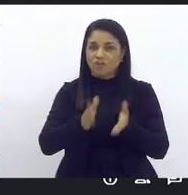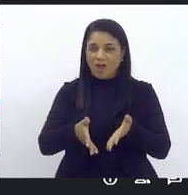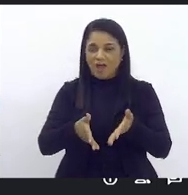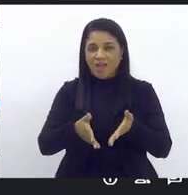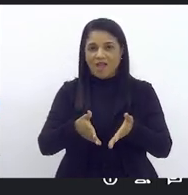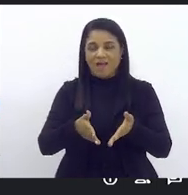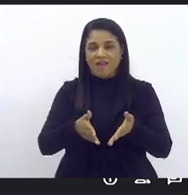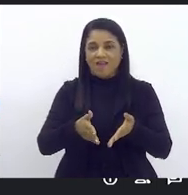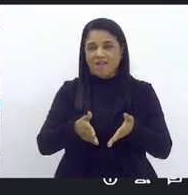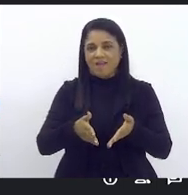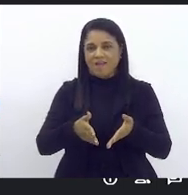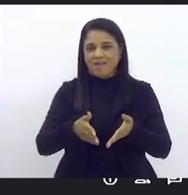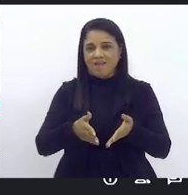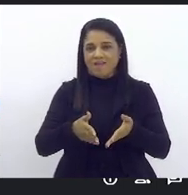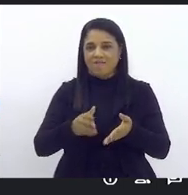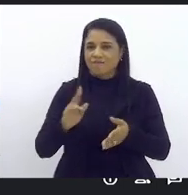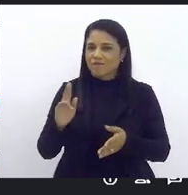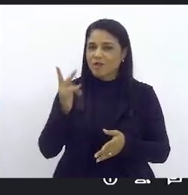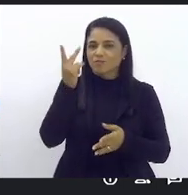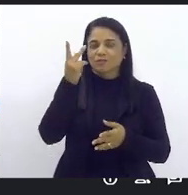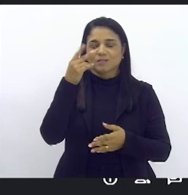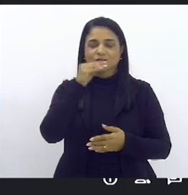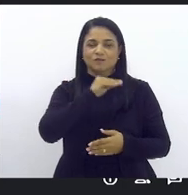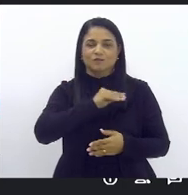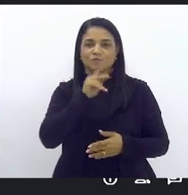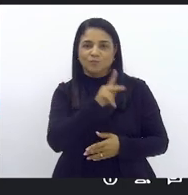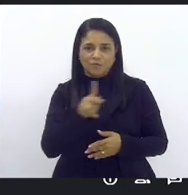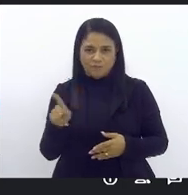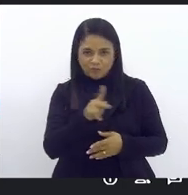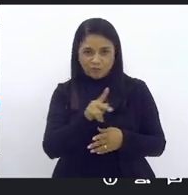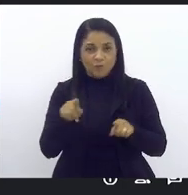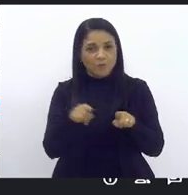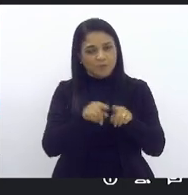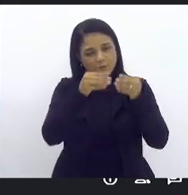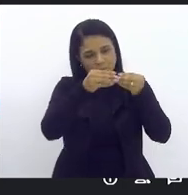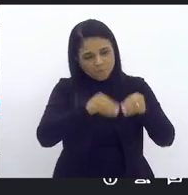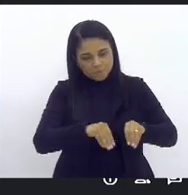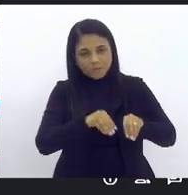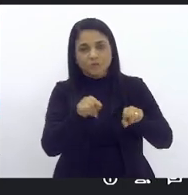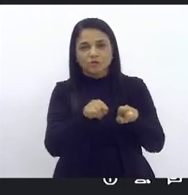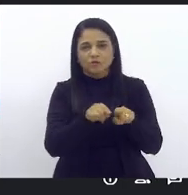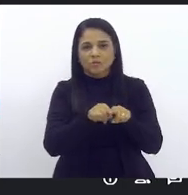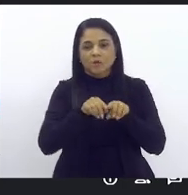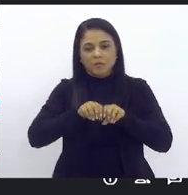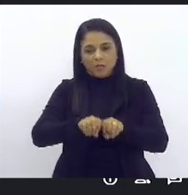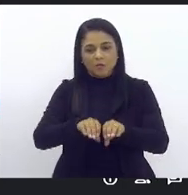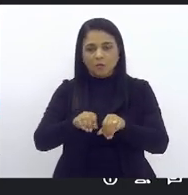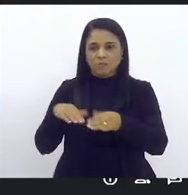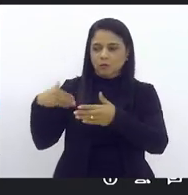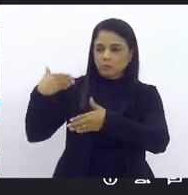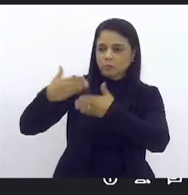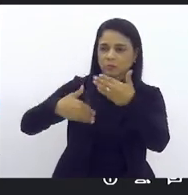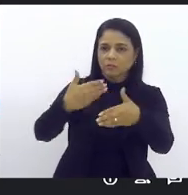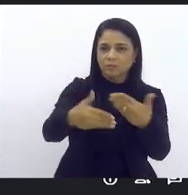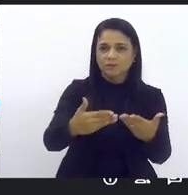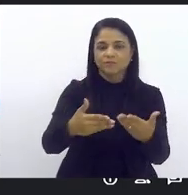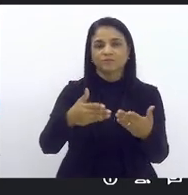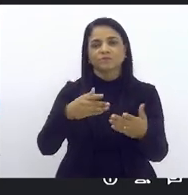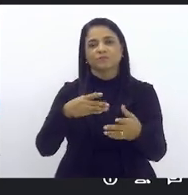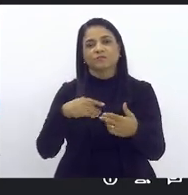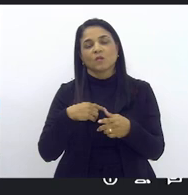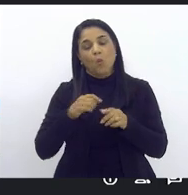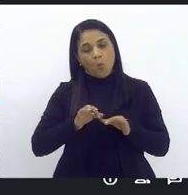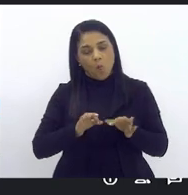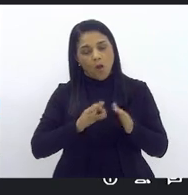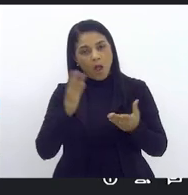prejuízo à valorização dos professores, mas vai gerar um grande prejuízo à educação futura, tendo visto aí possíveis precatórios ou ações,